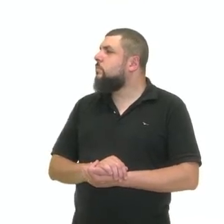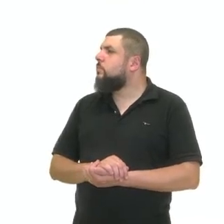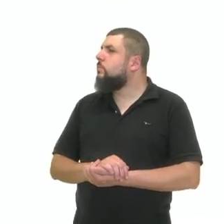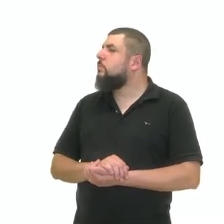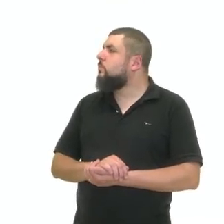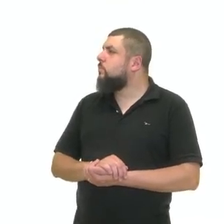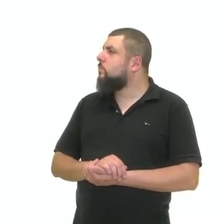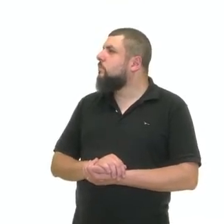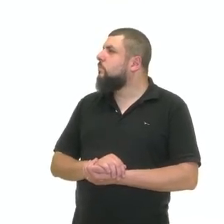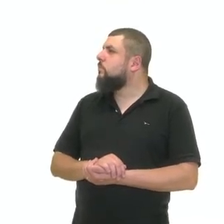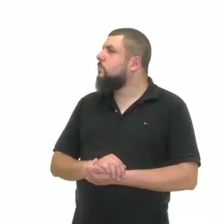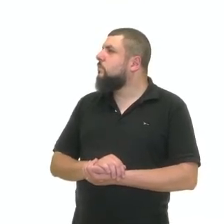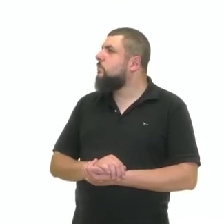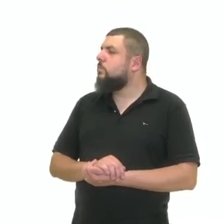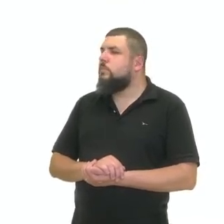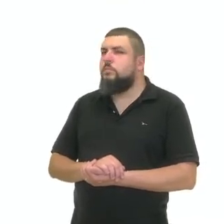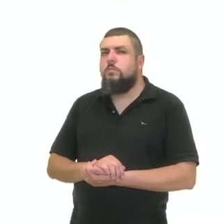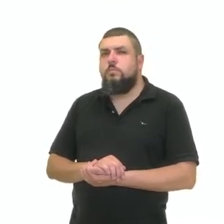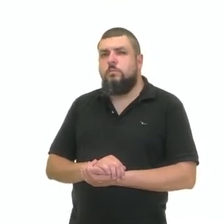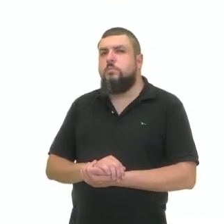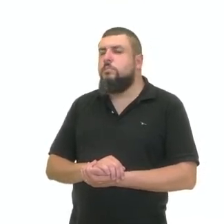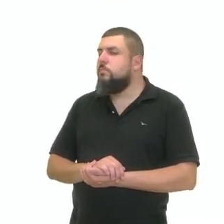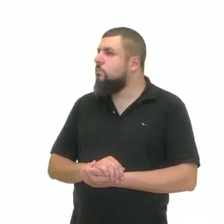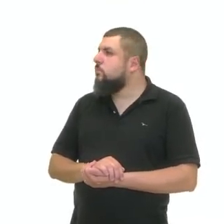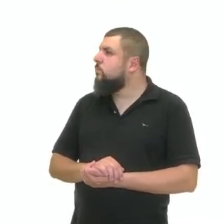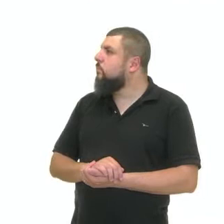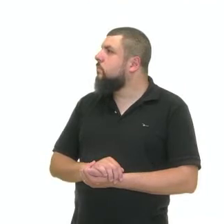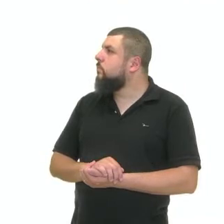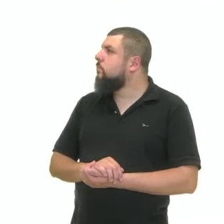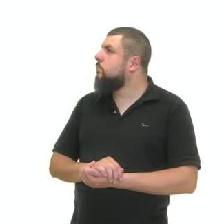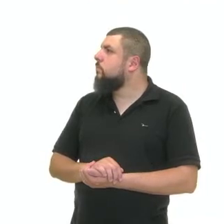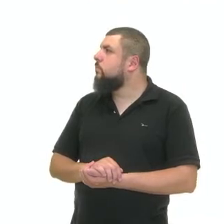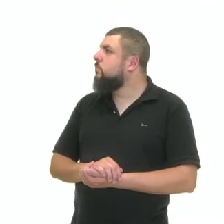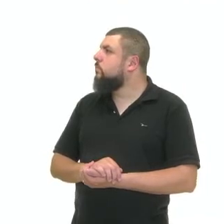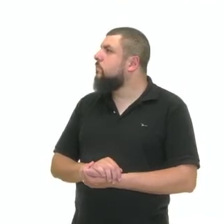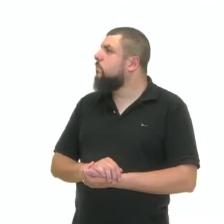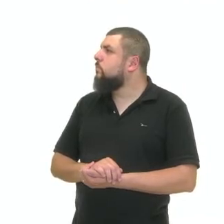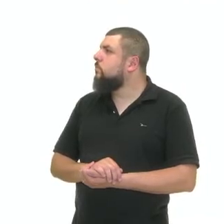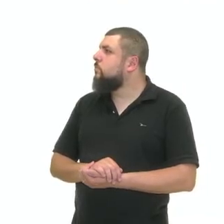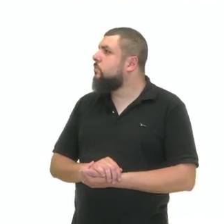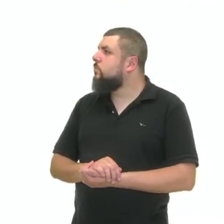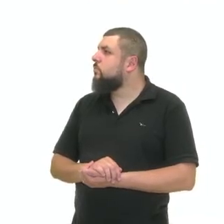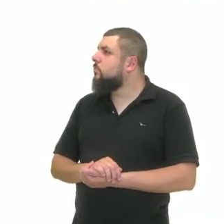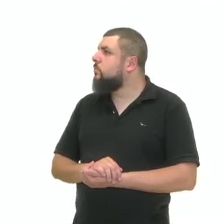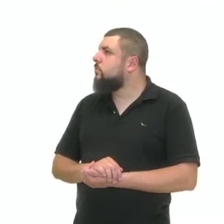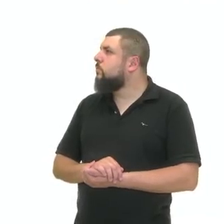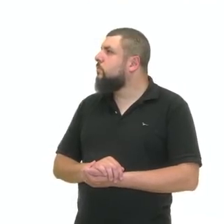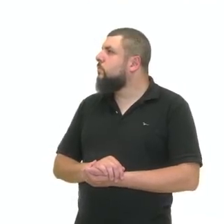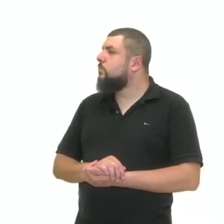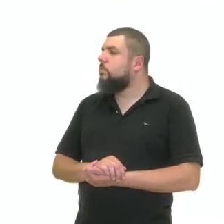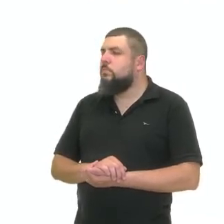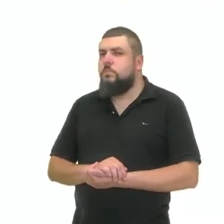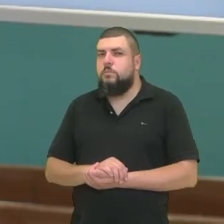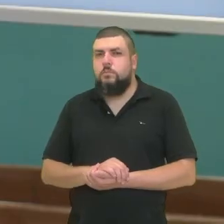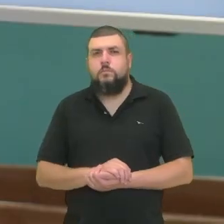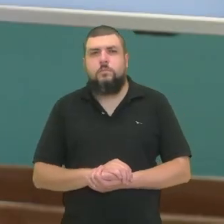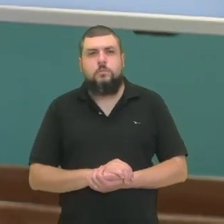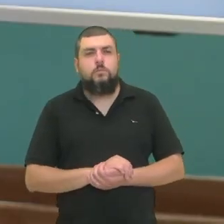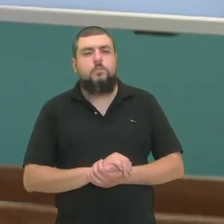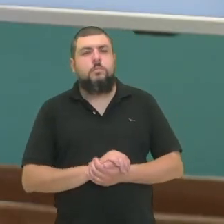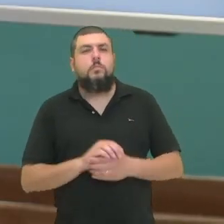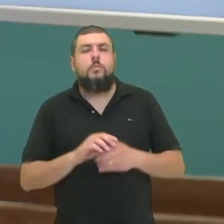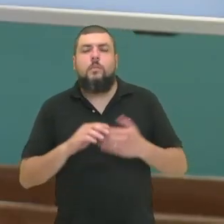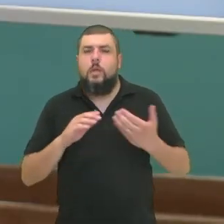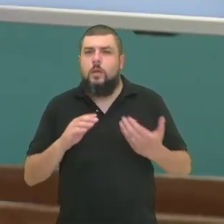de escolher qual dos 2 países gostariam de pertencer. Apoiados pelos britânicos, a segunda proposta venceu. Então